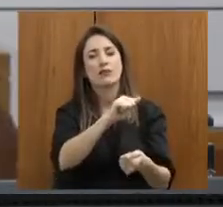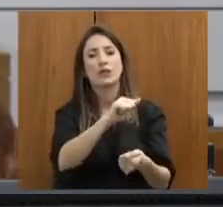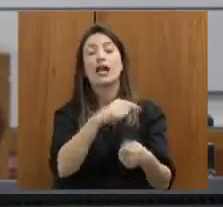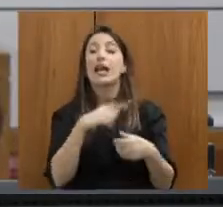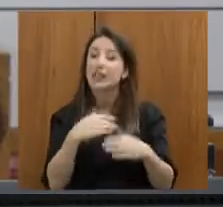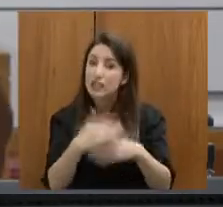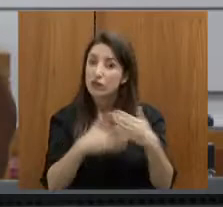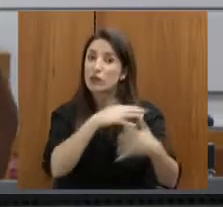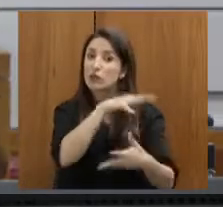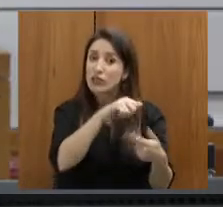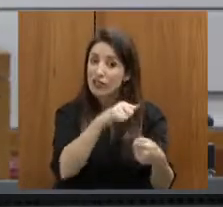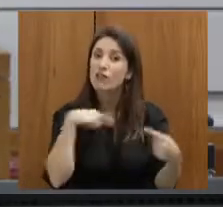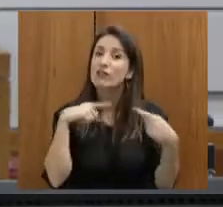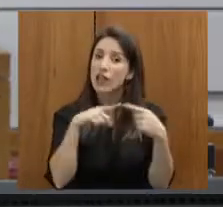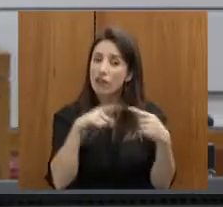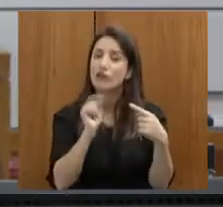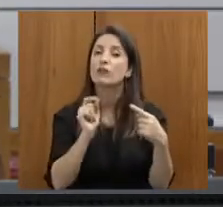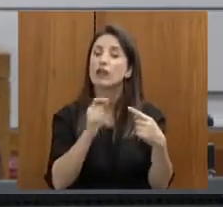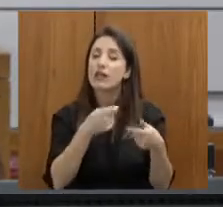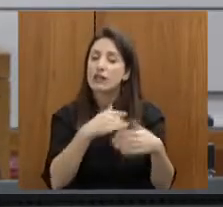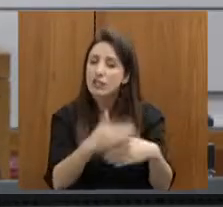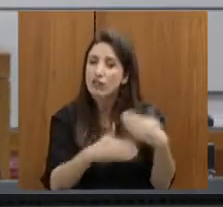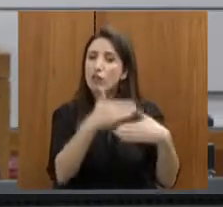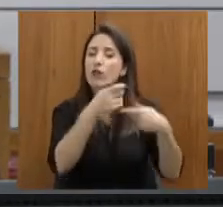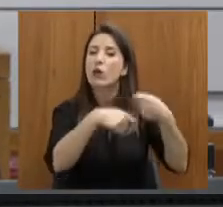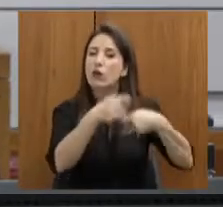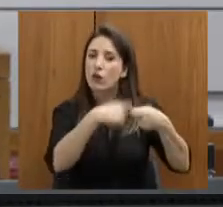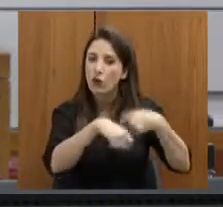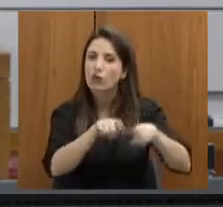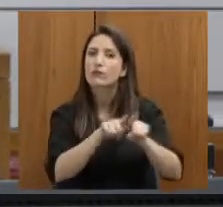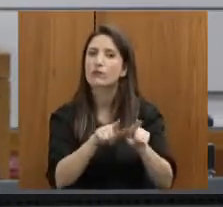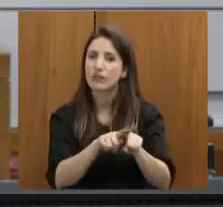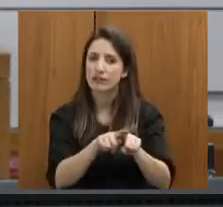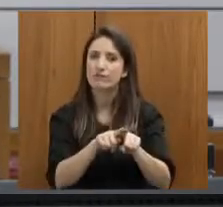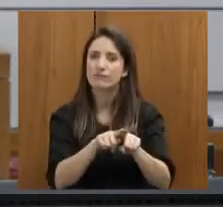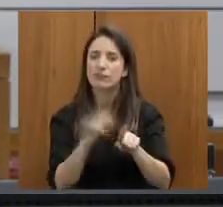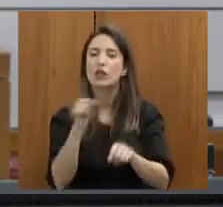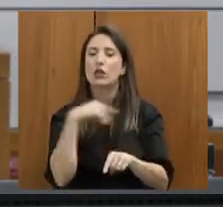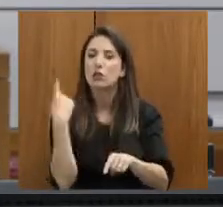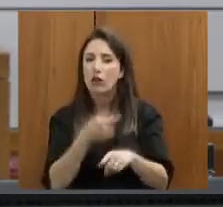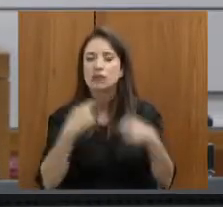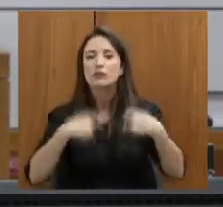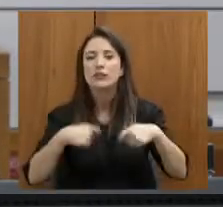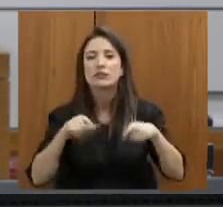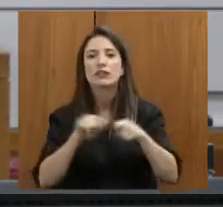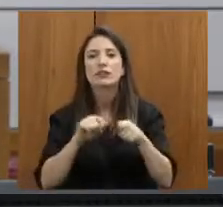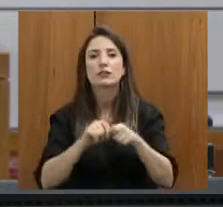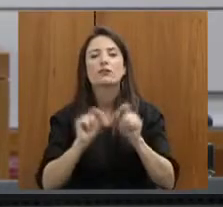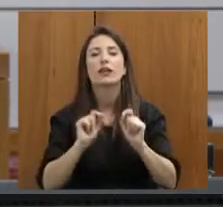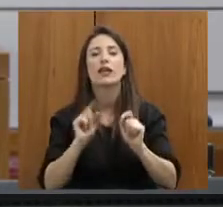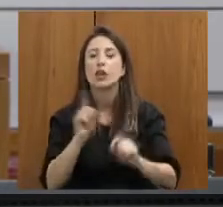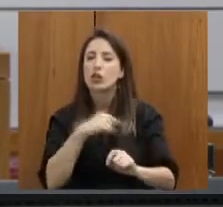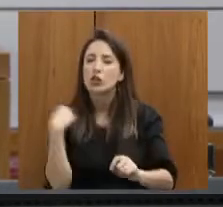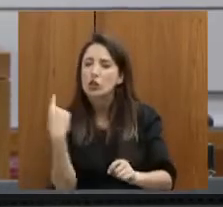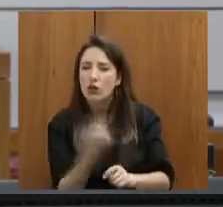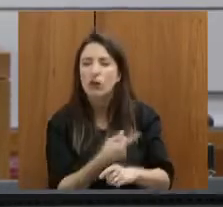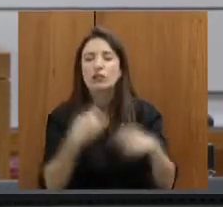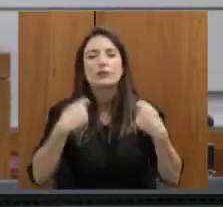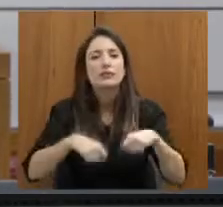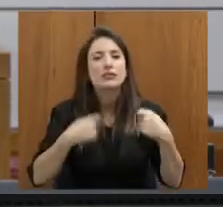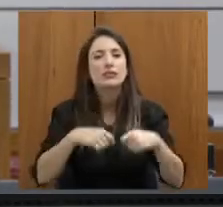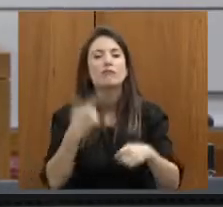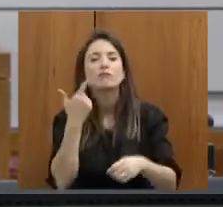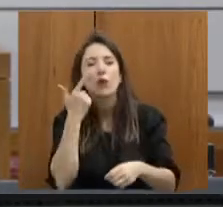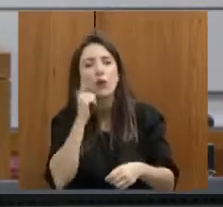com o econômico também tá ali civil bom então o que nós vamos fazer Nossa é se vamos é